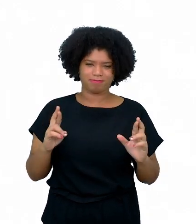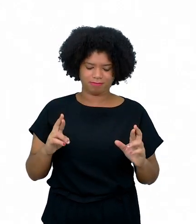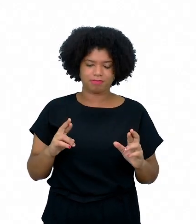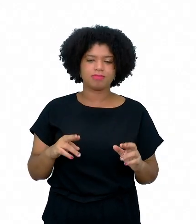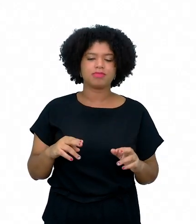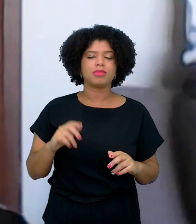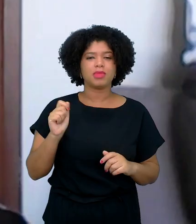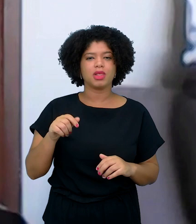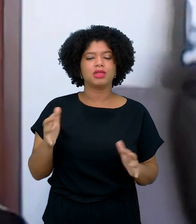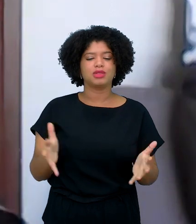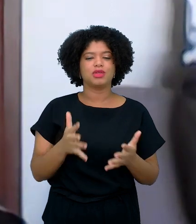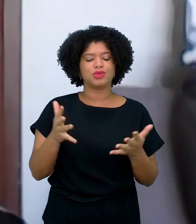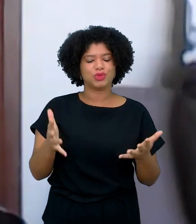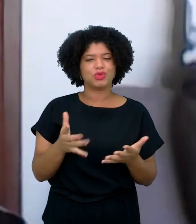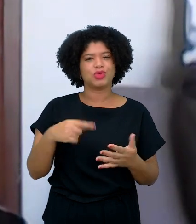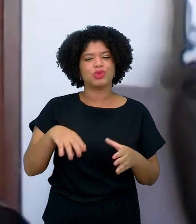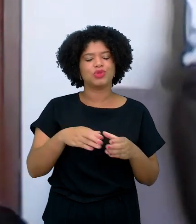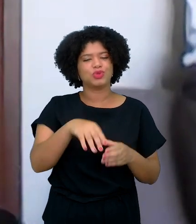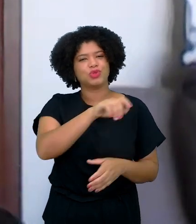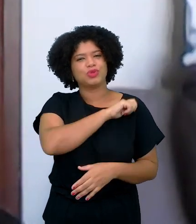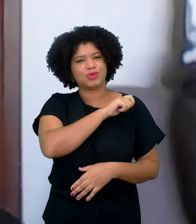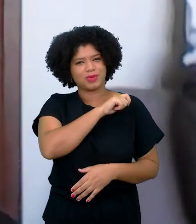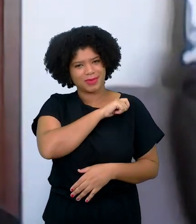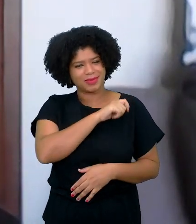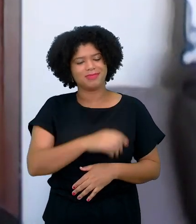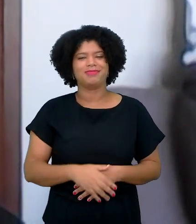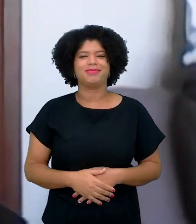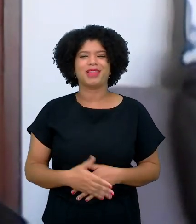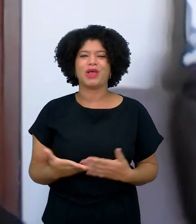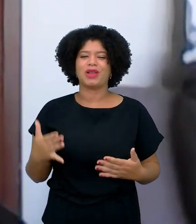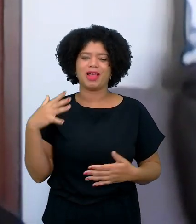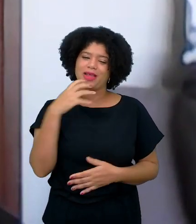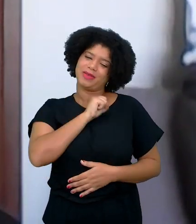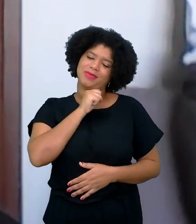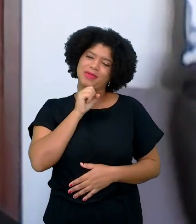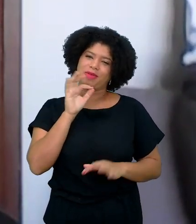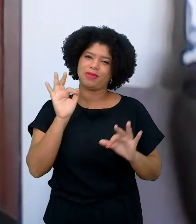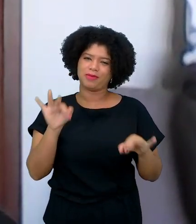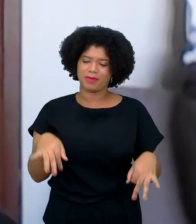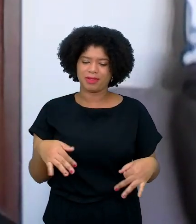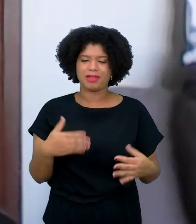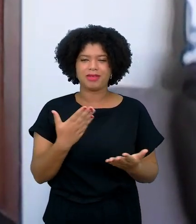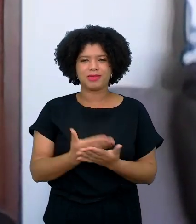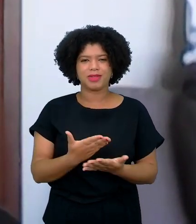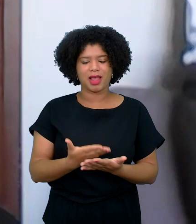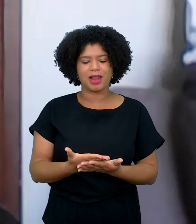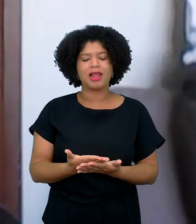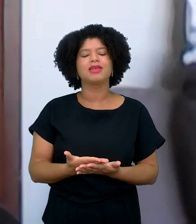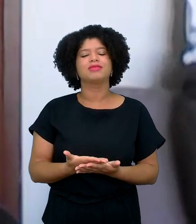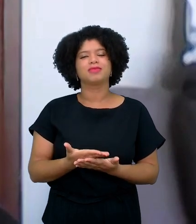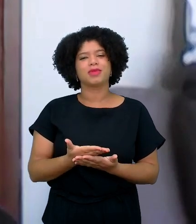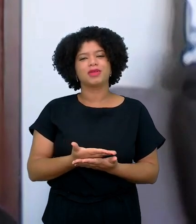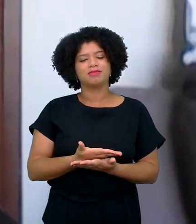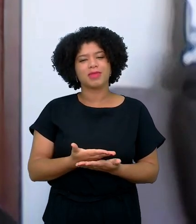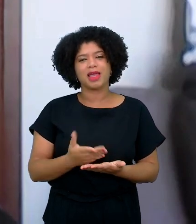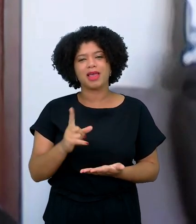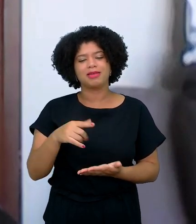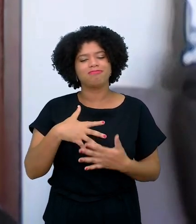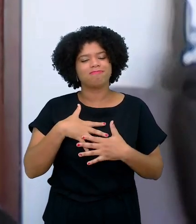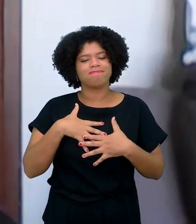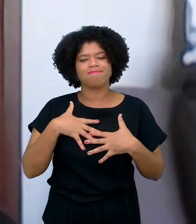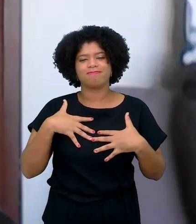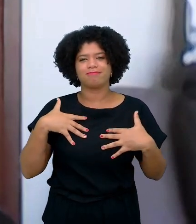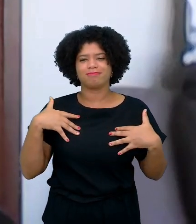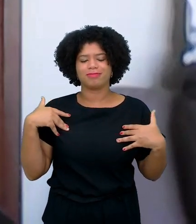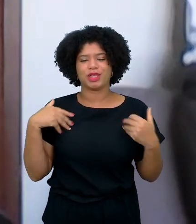trabalho aí com os nossos estudantes. Tenho apenas alguns segundos para me despedir de vocês. É um privilégio